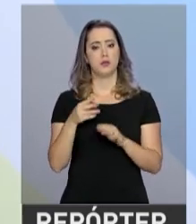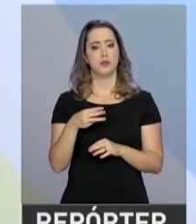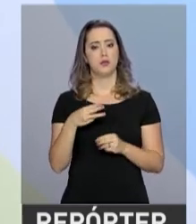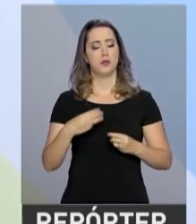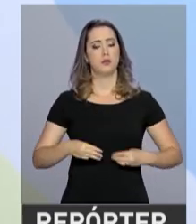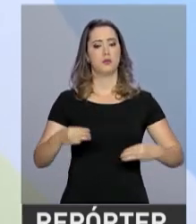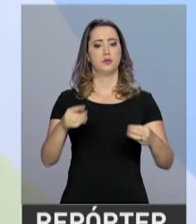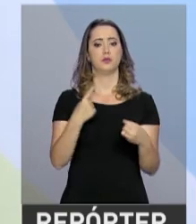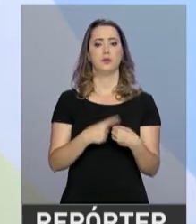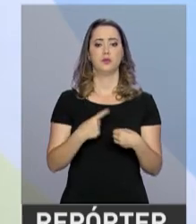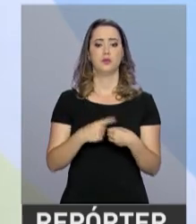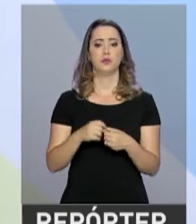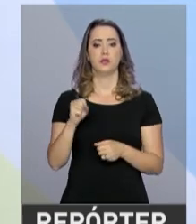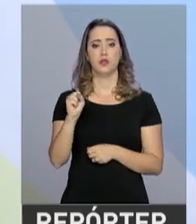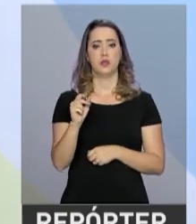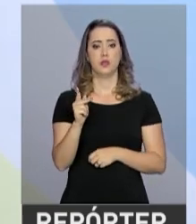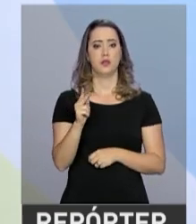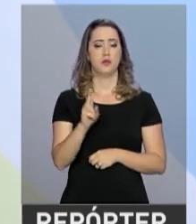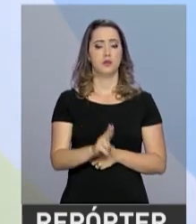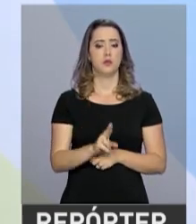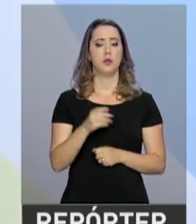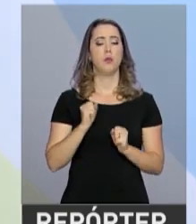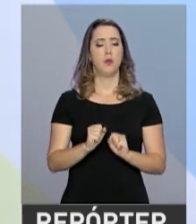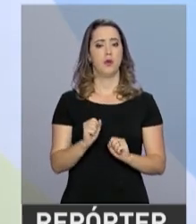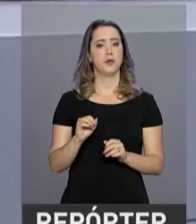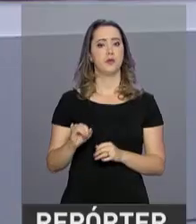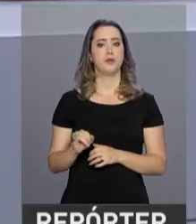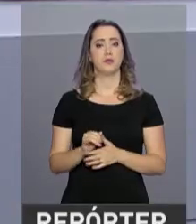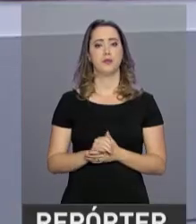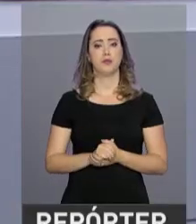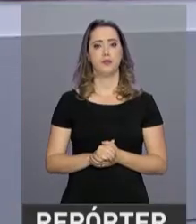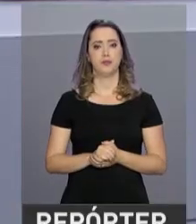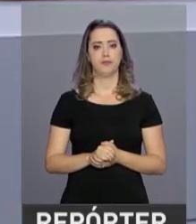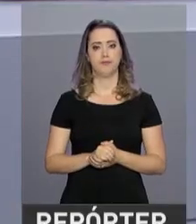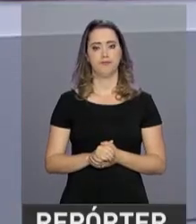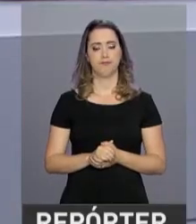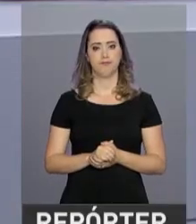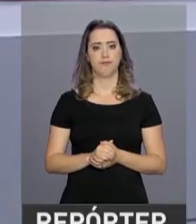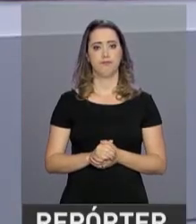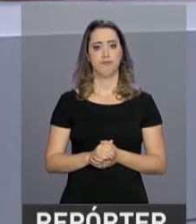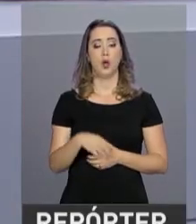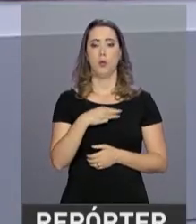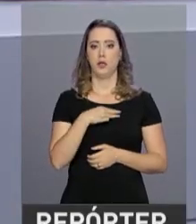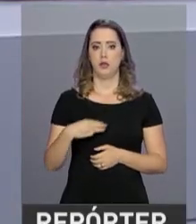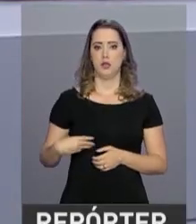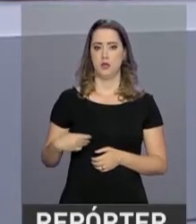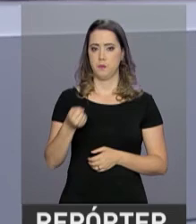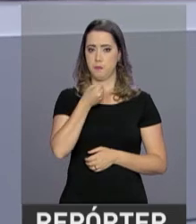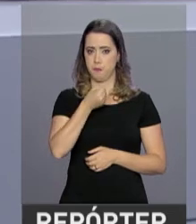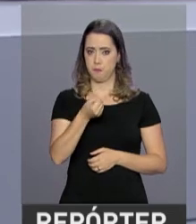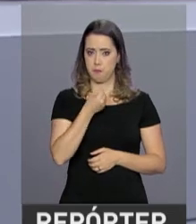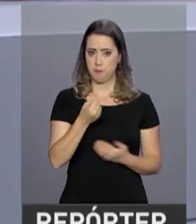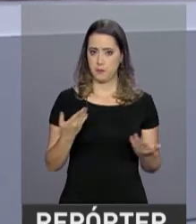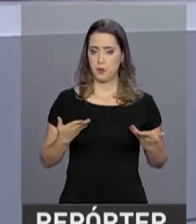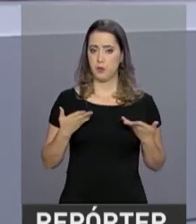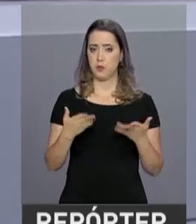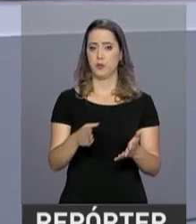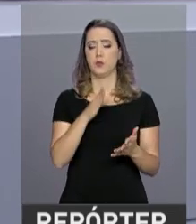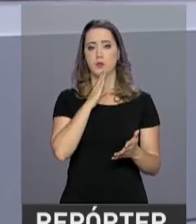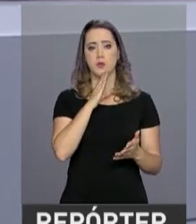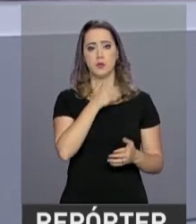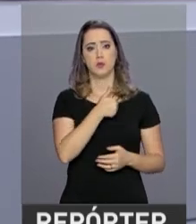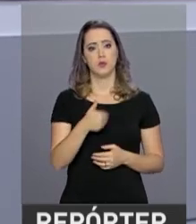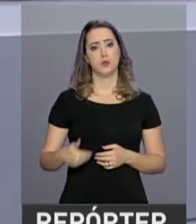ea espelho para que a gente possa se aproveitar alexandre baldy foi o entrevistado do programa por dentro do